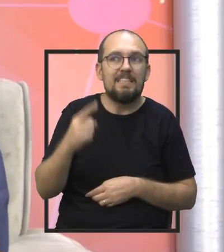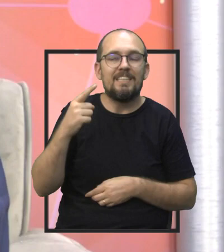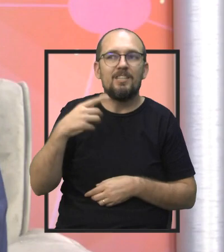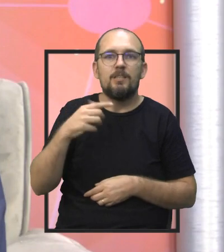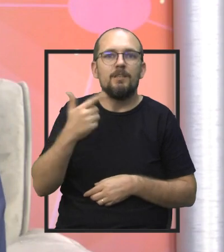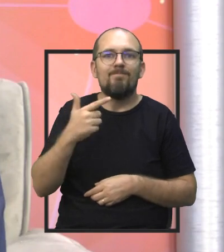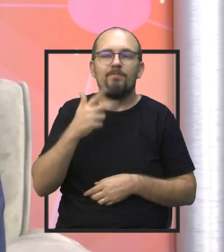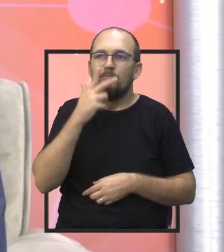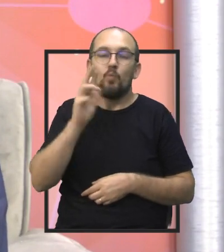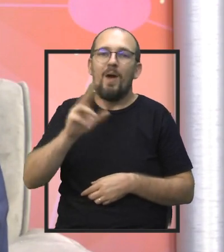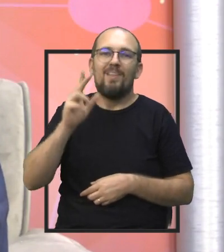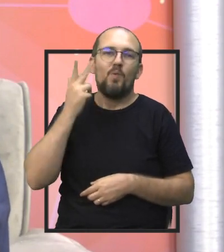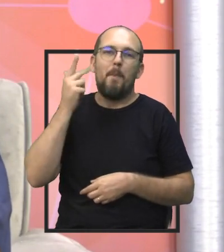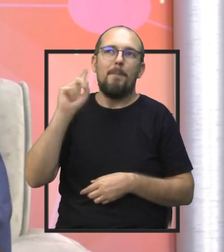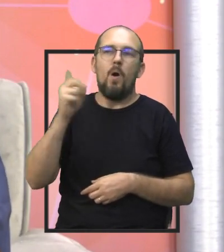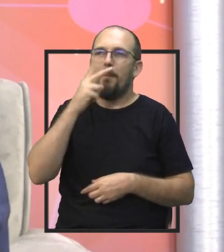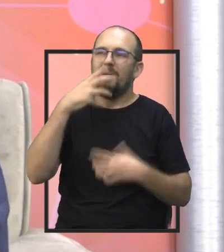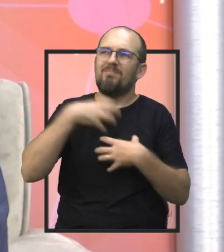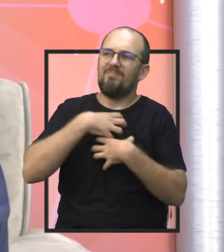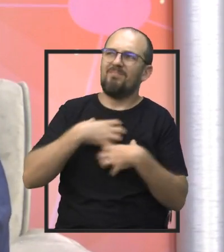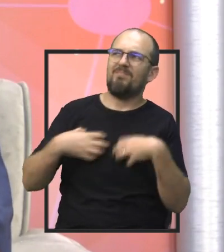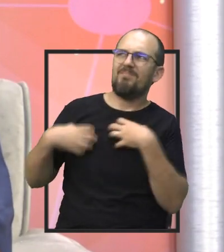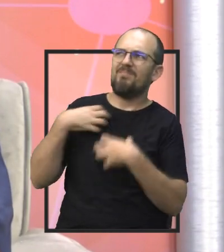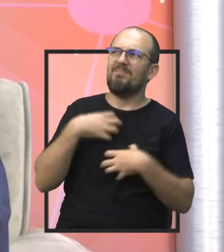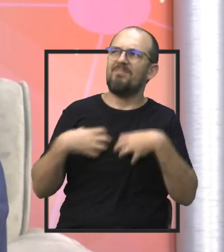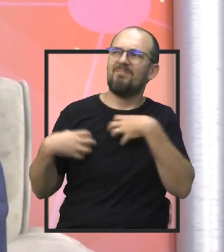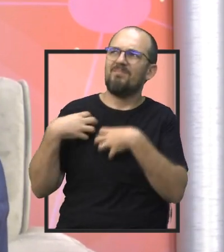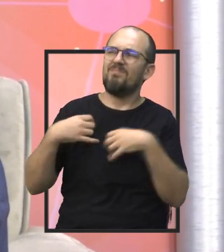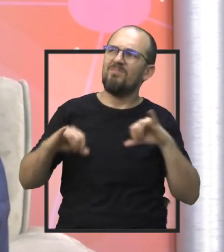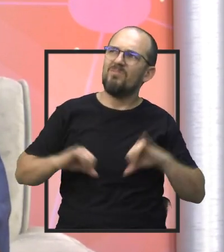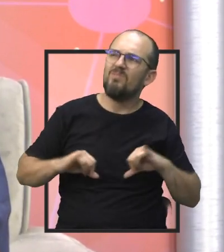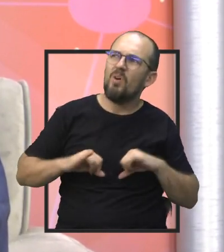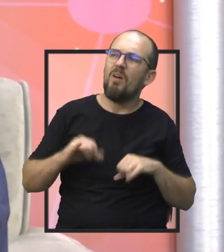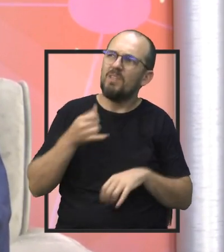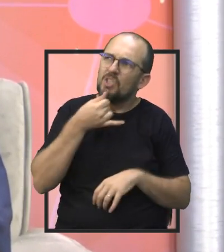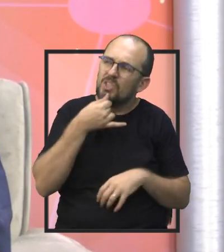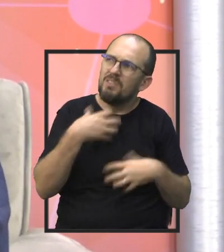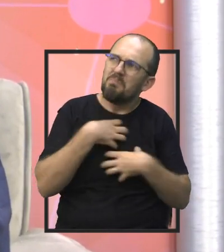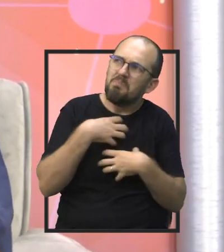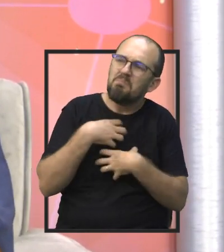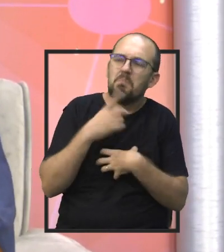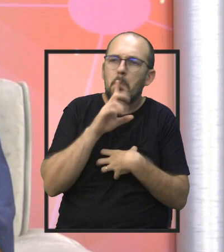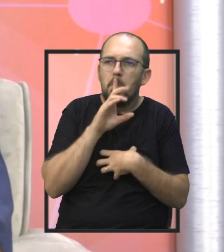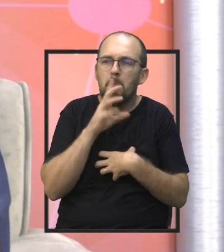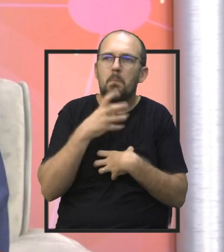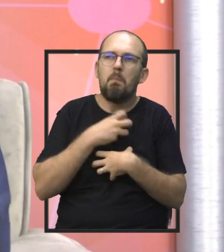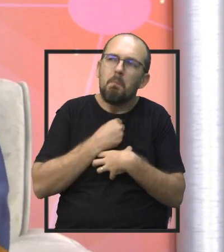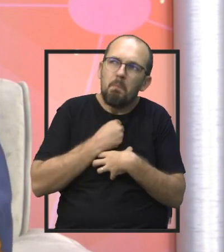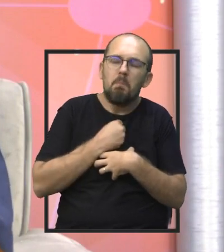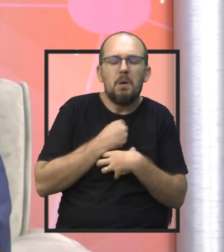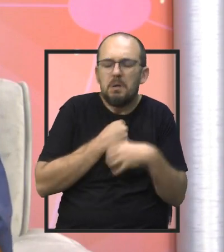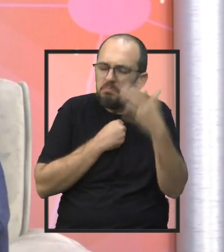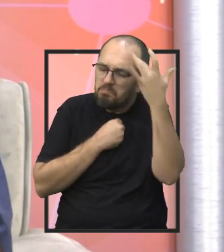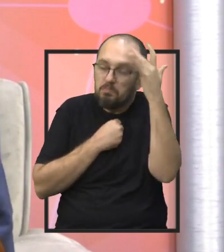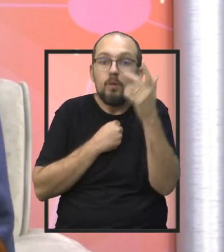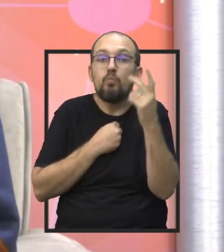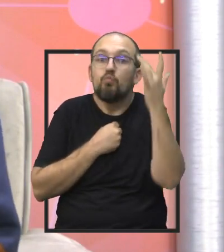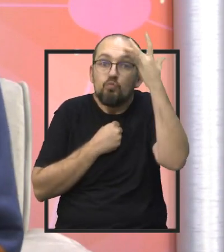normal, mas se sente incomodada, desconfortável, sofridas. Mas essa voz ela nunca sai porque ela não